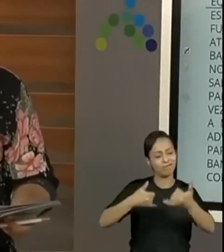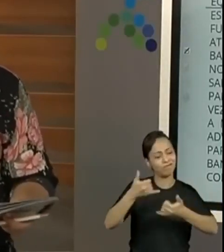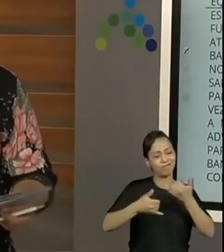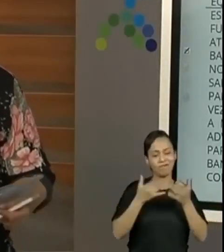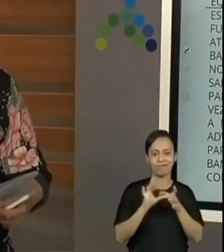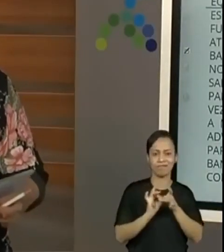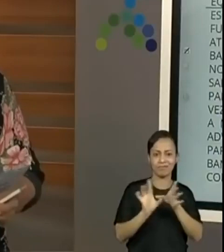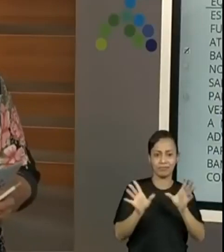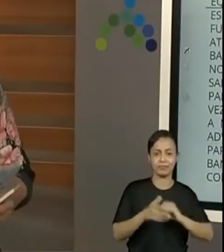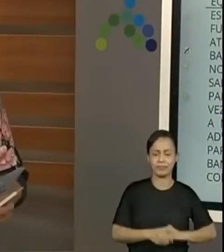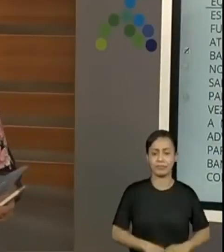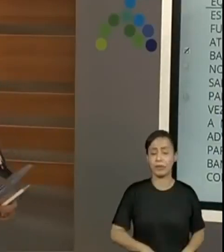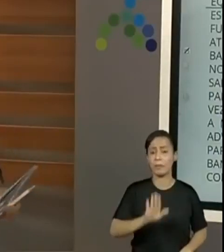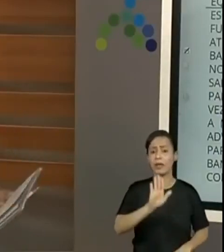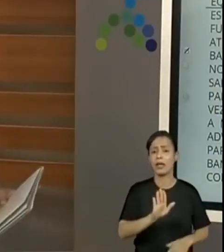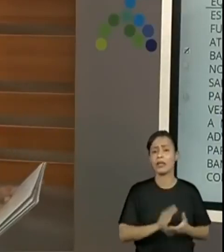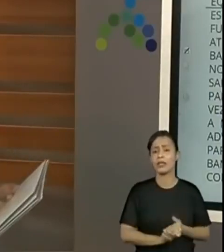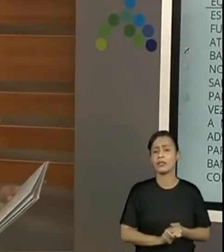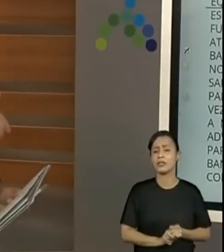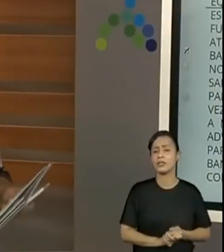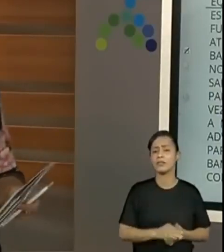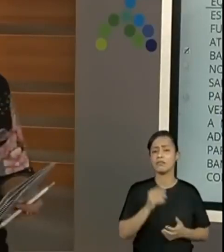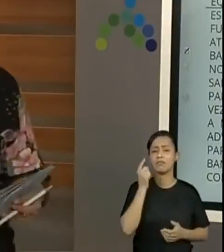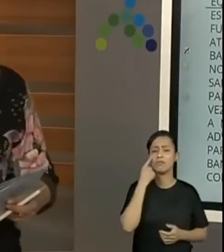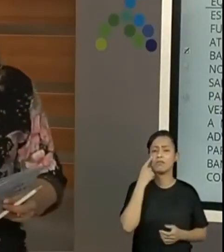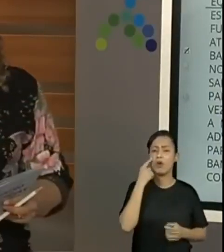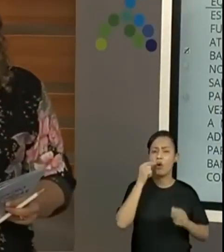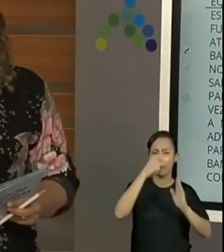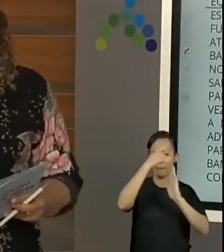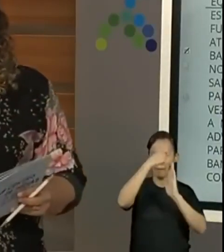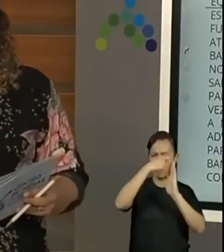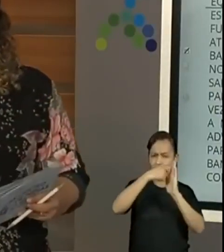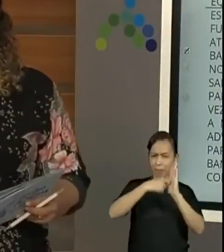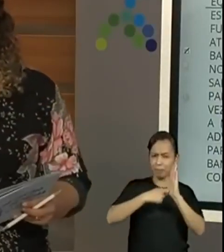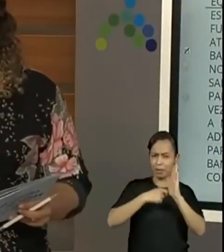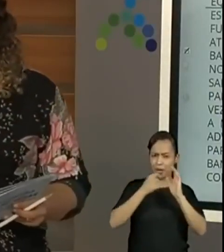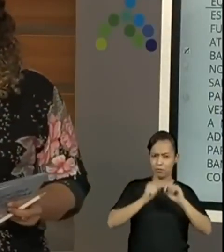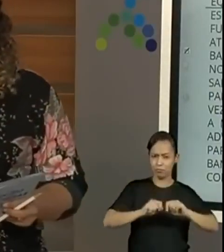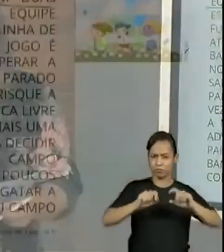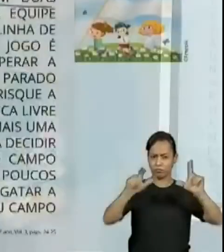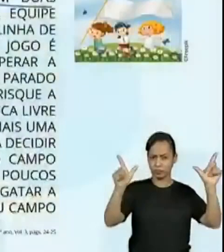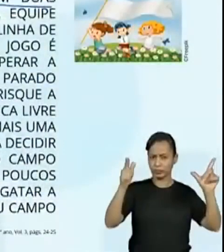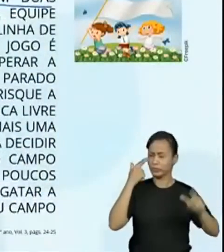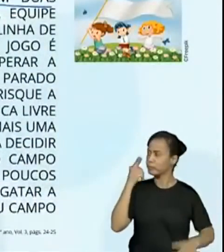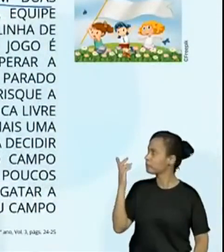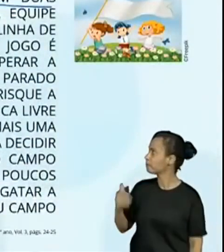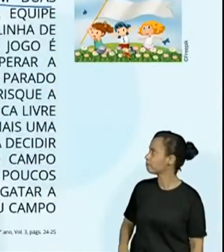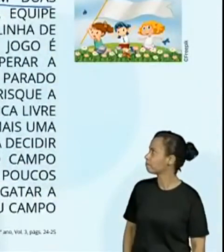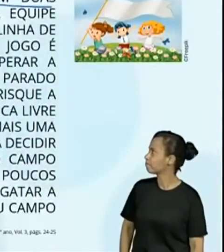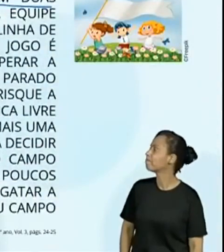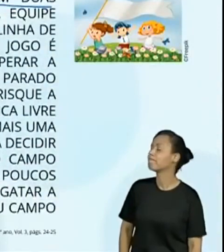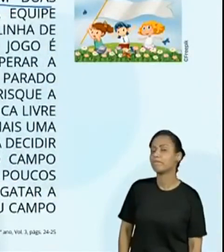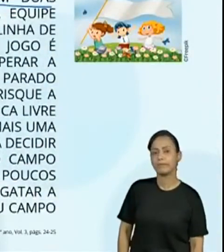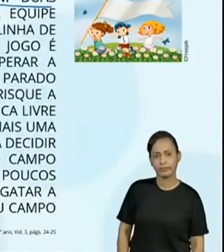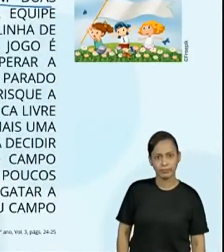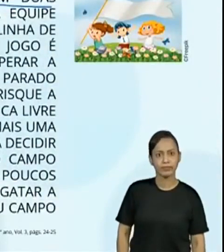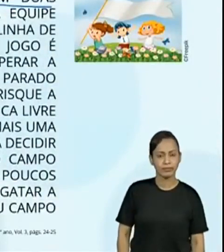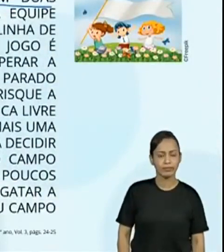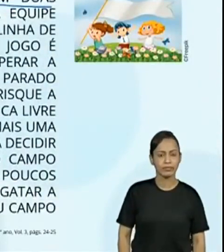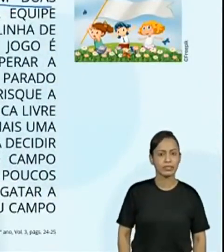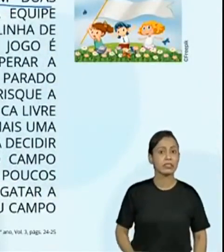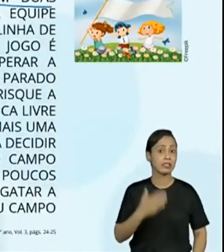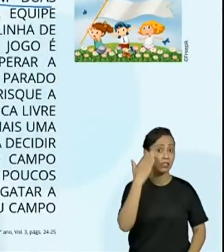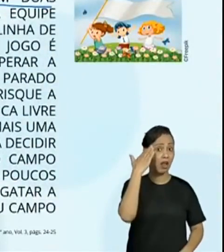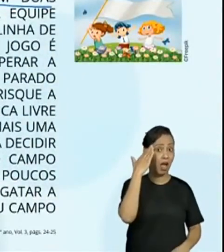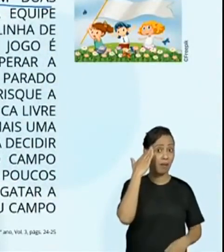brinca. Agora me fala aí, ó, olhando para o texto de novo. O texto vai aparecer aí para vocês. Já colocamos como se